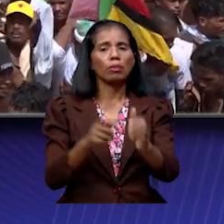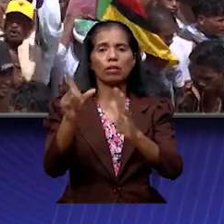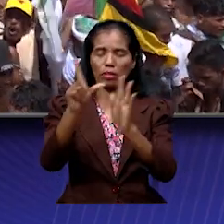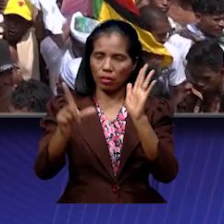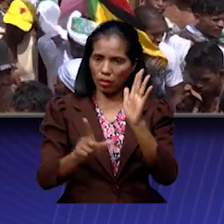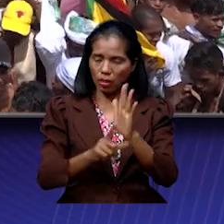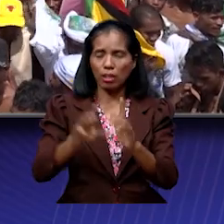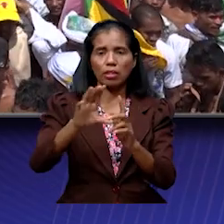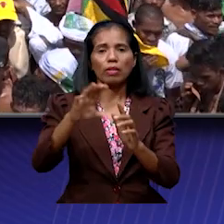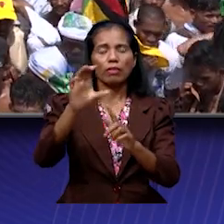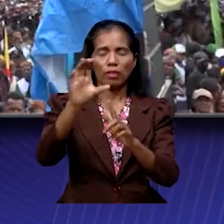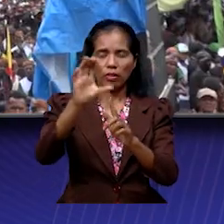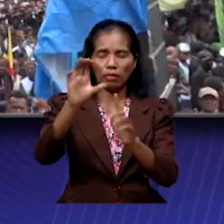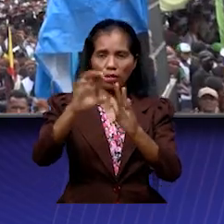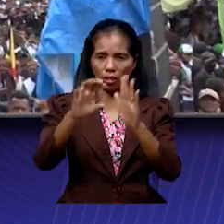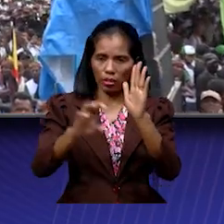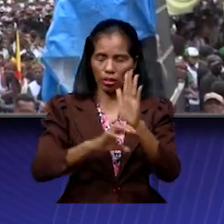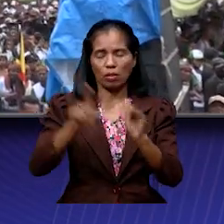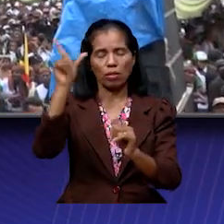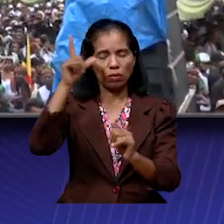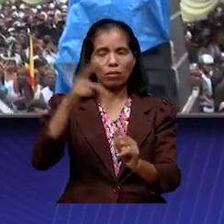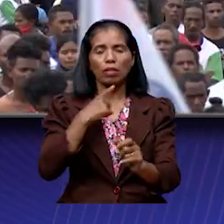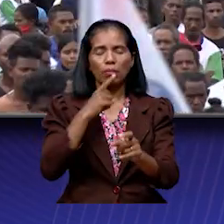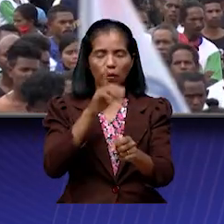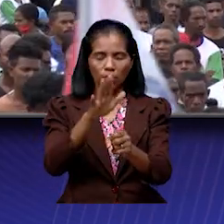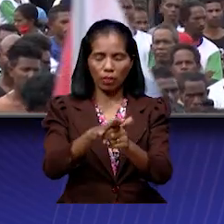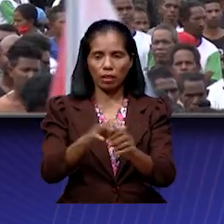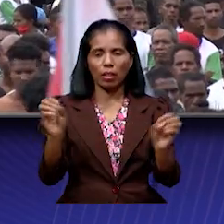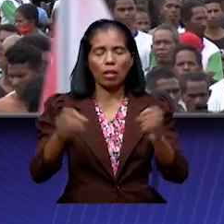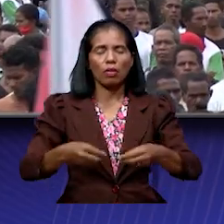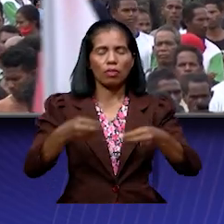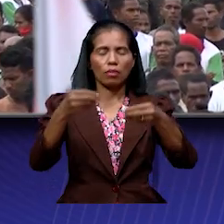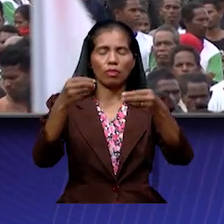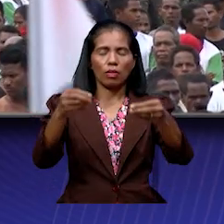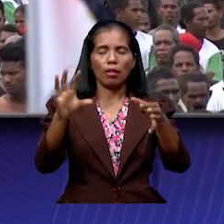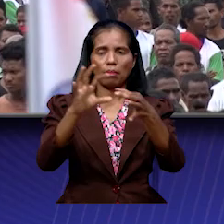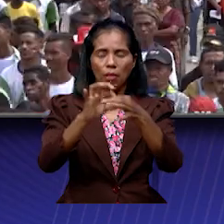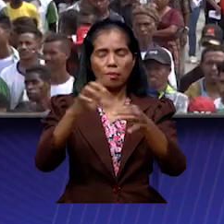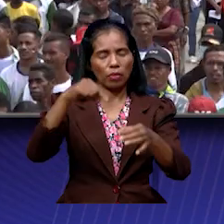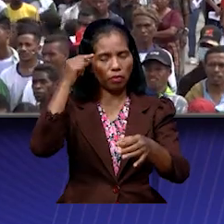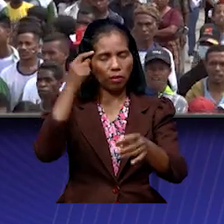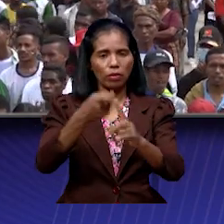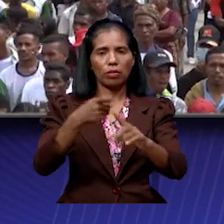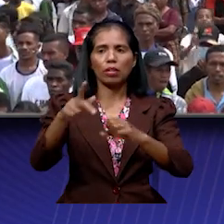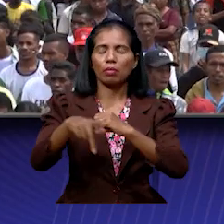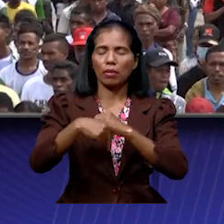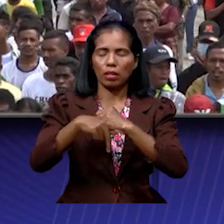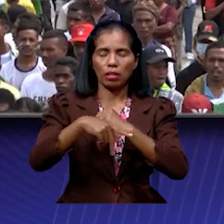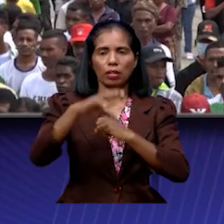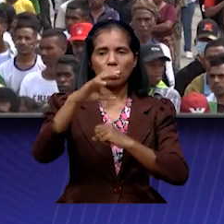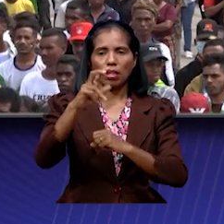mak chefe Estado Francisco Guterres Luolo comete, hodila fo pose ba membro governo Sira, russi partido